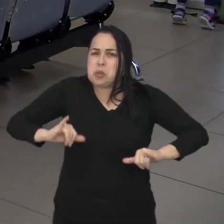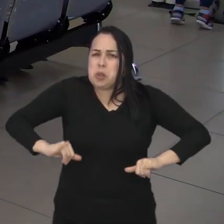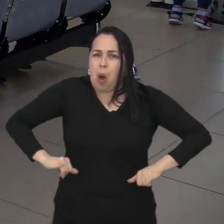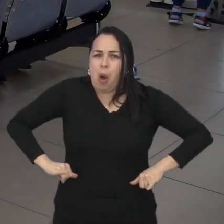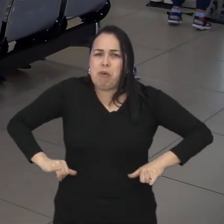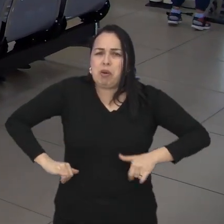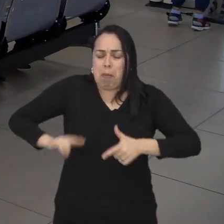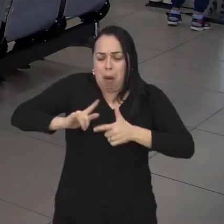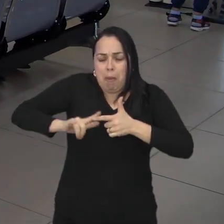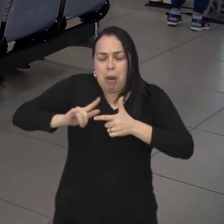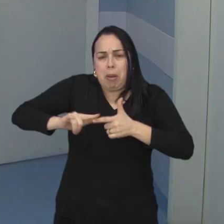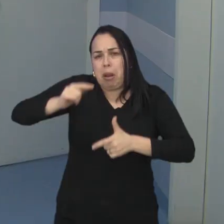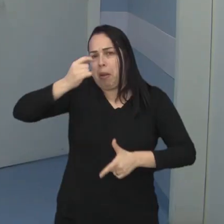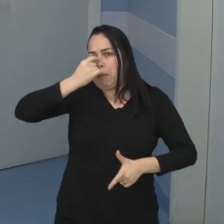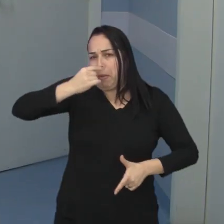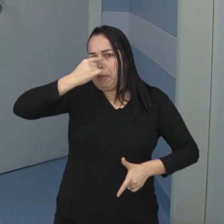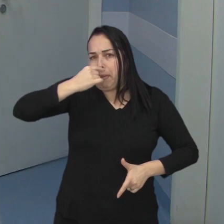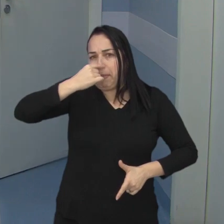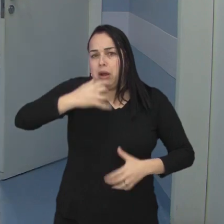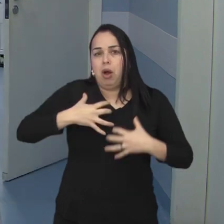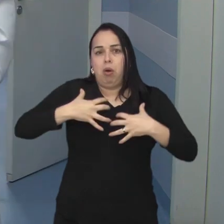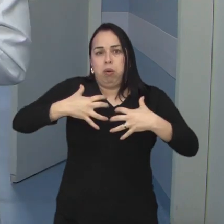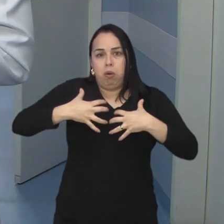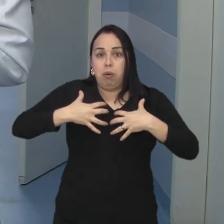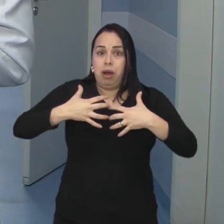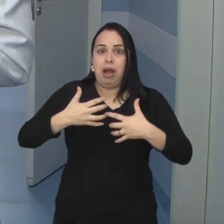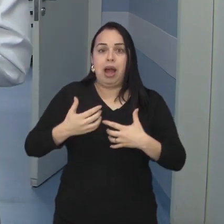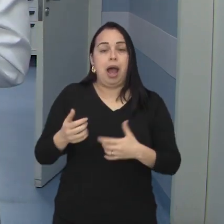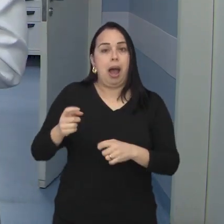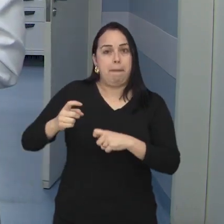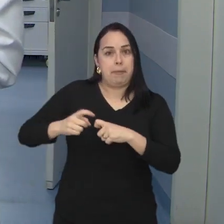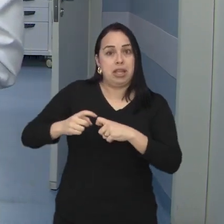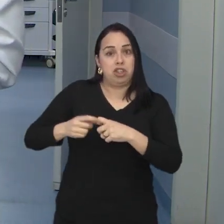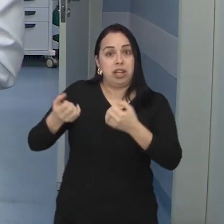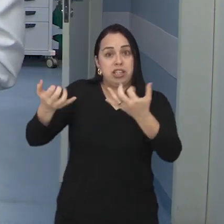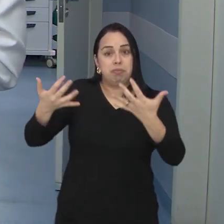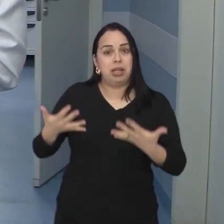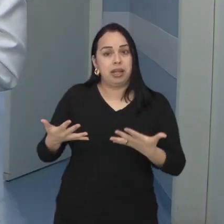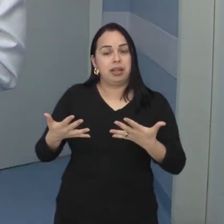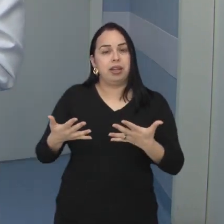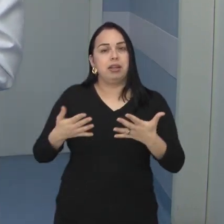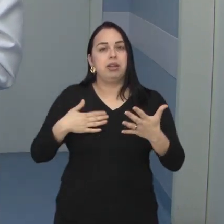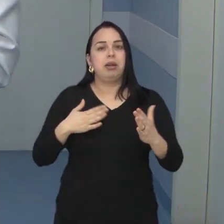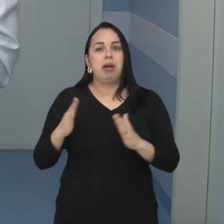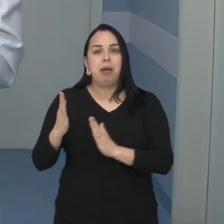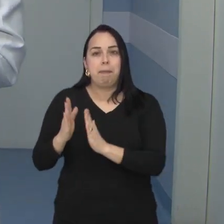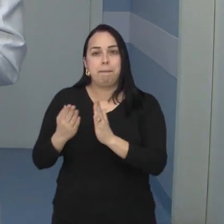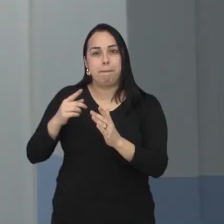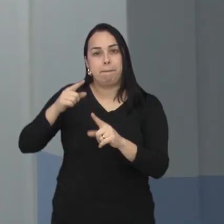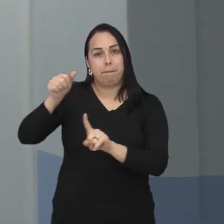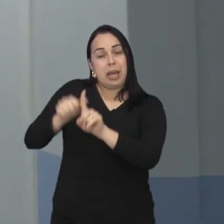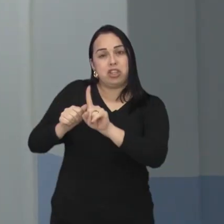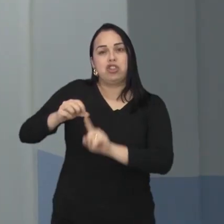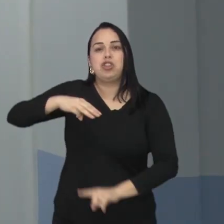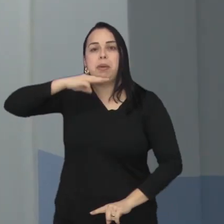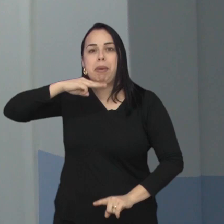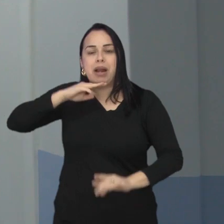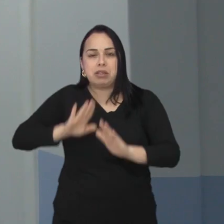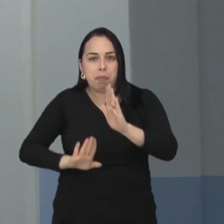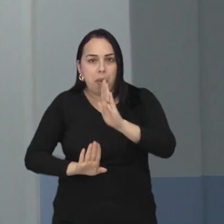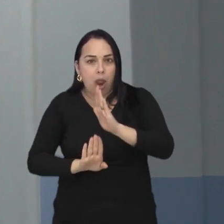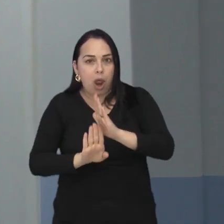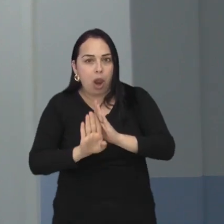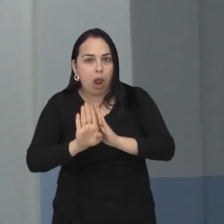alguma síndrome respiratória. Como explica esta médica, os casos começam a aumentar em março e com a queda